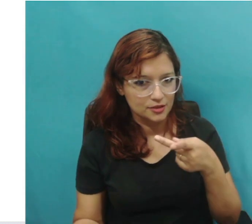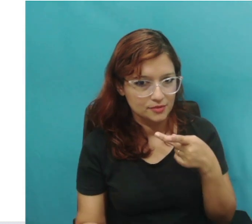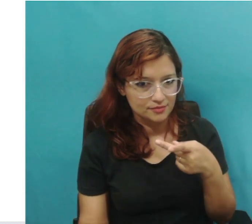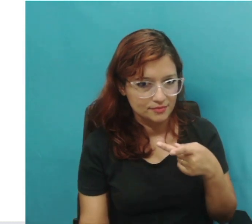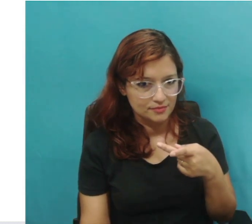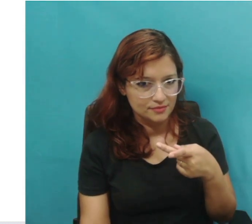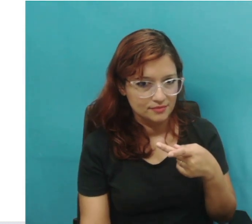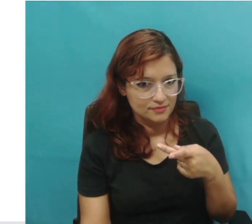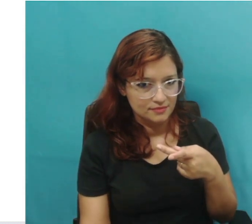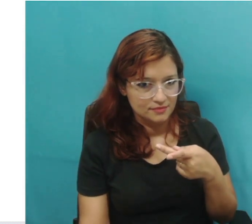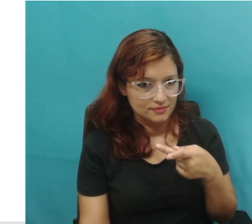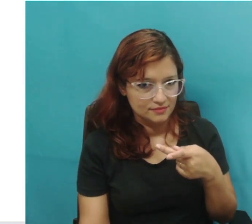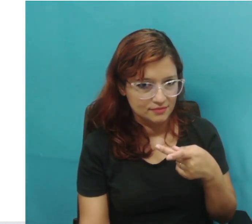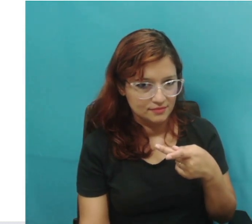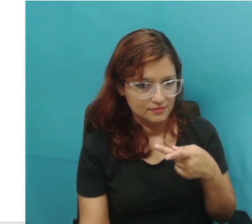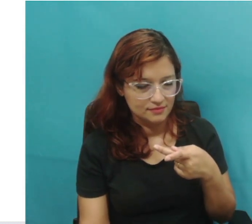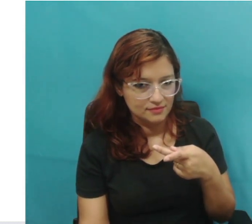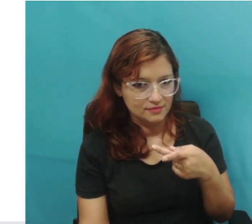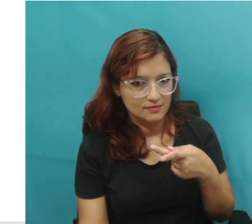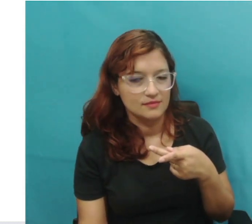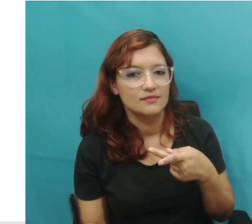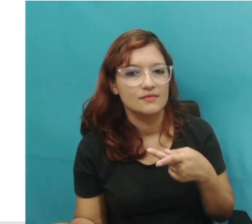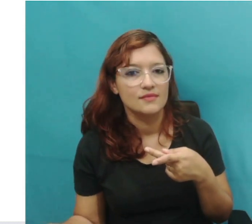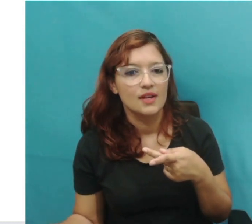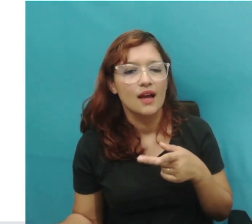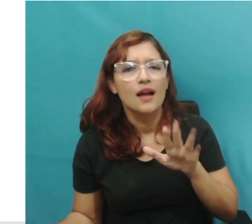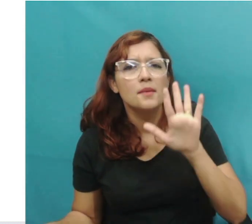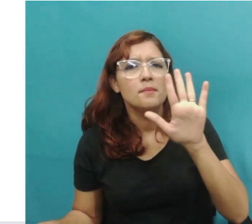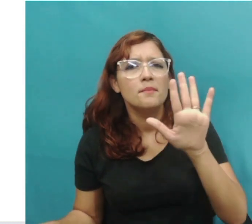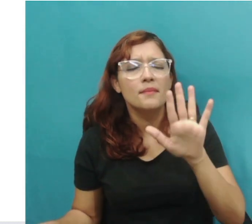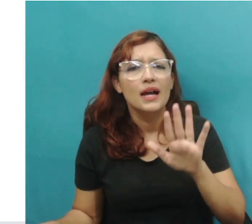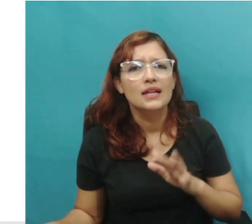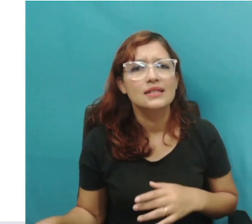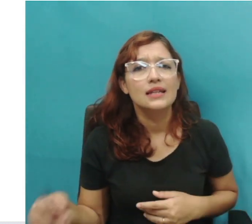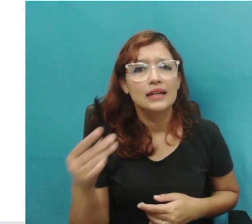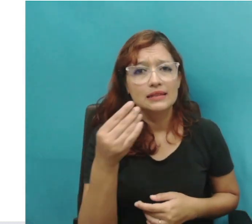Quem continua falando é a menina que está de amarelo.